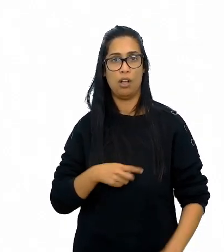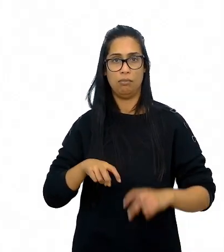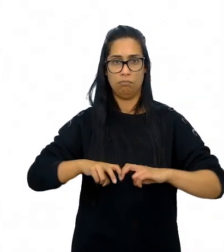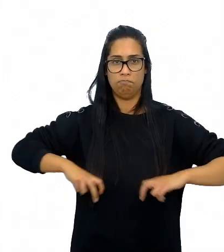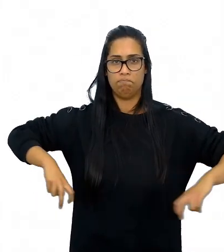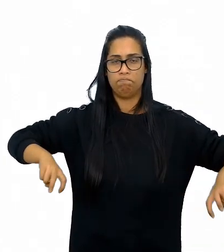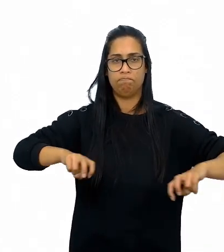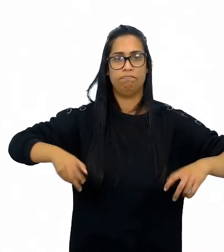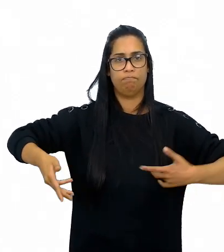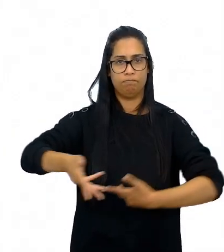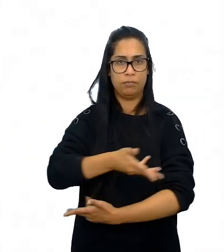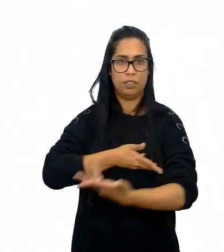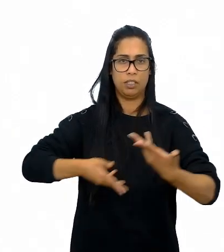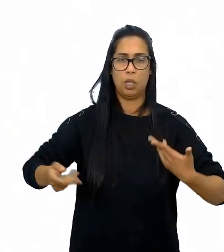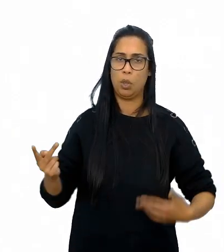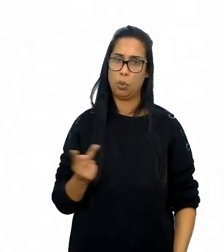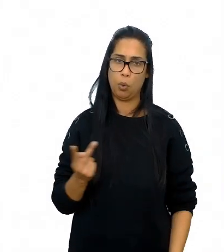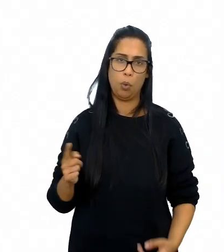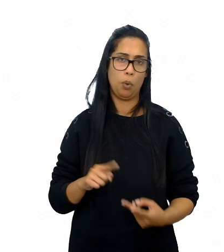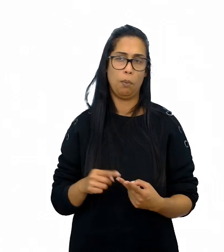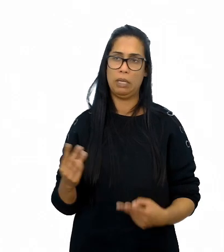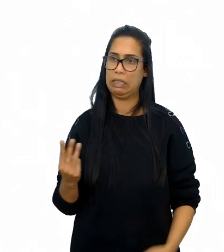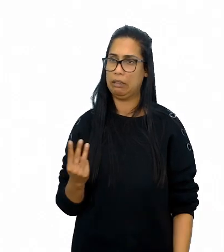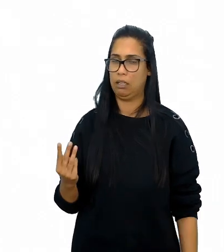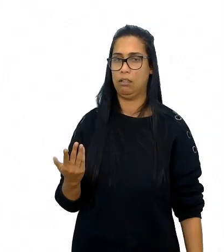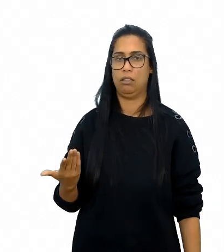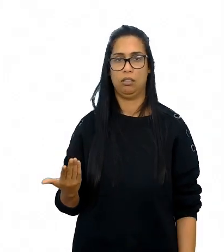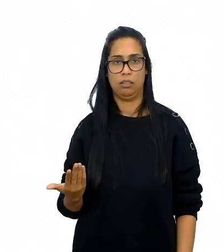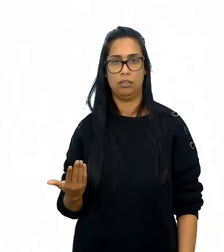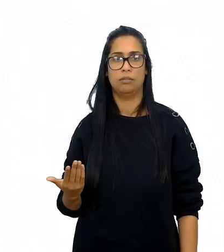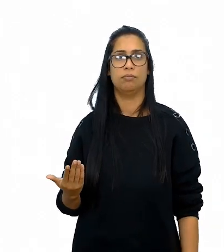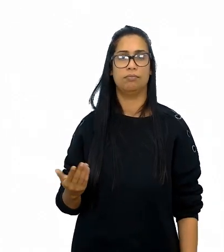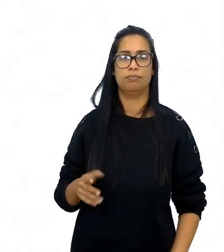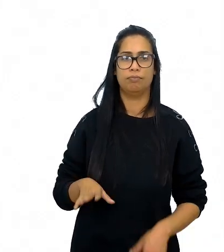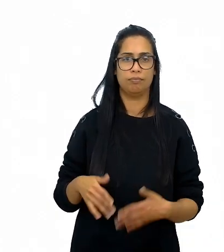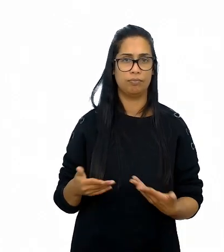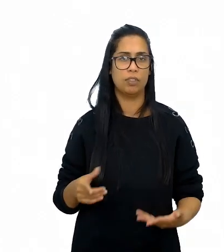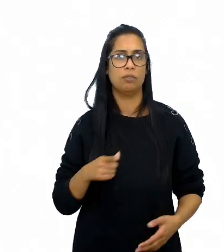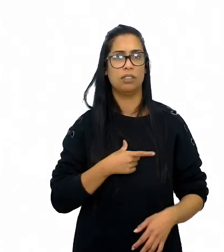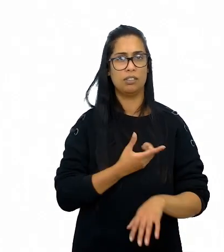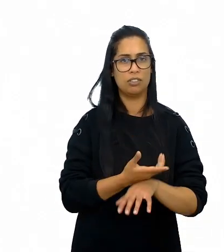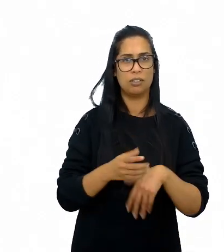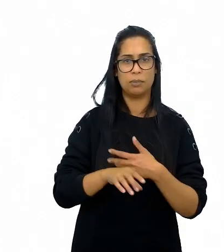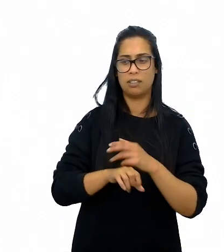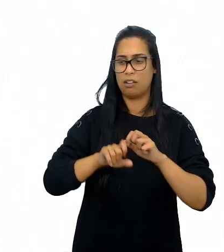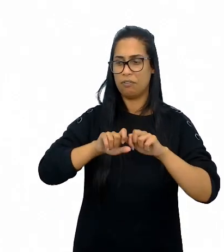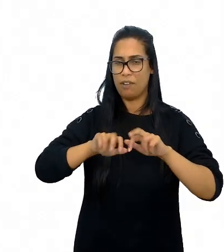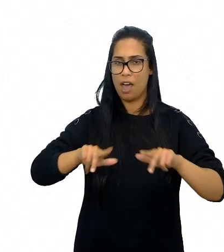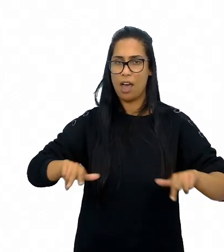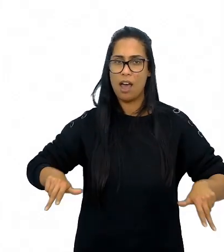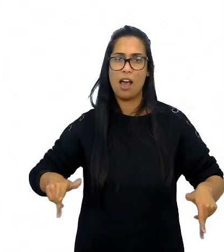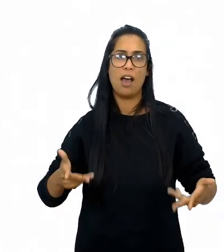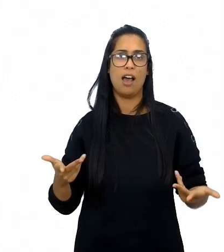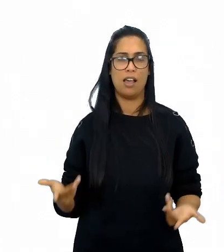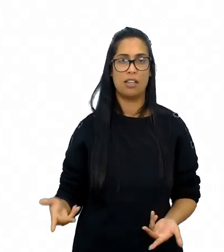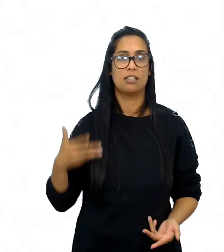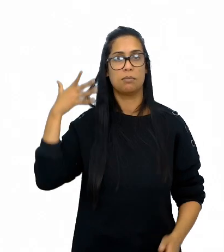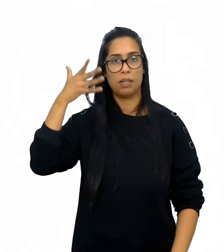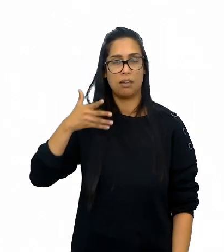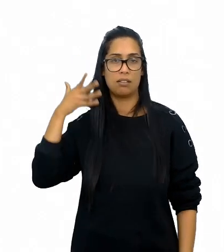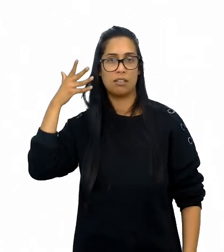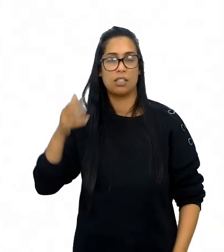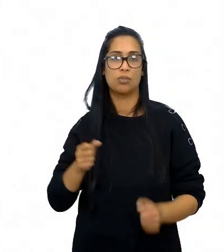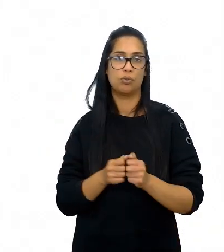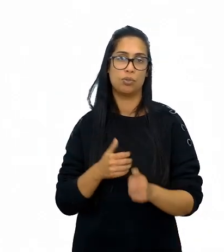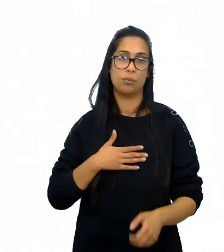no trio, seja em duplas, né? Então, formador de biologia falando de química, formador, né, de física com o de ciências e